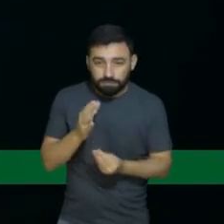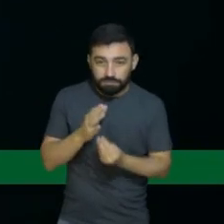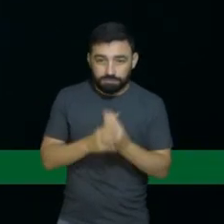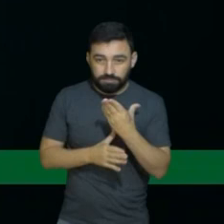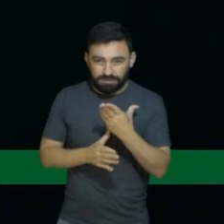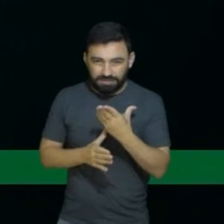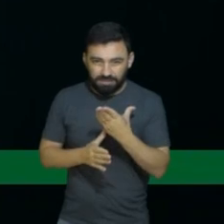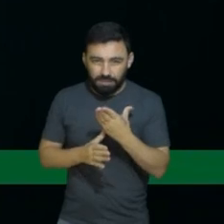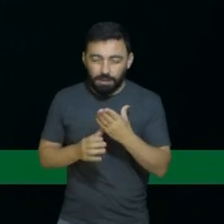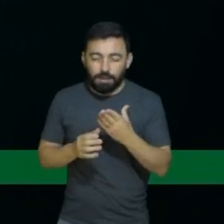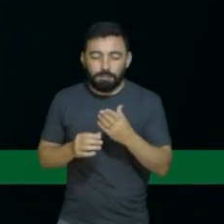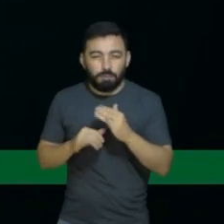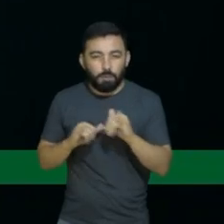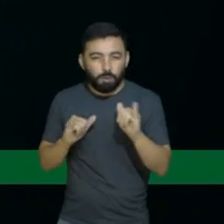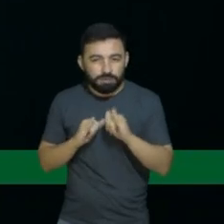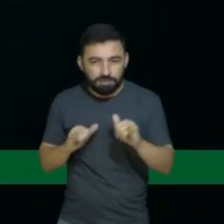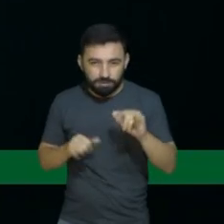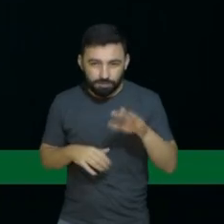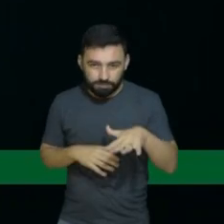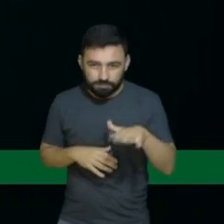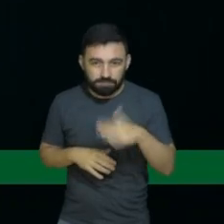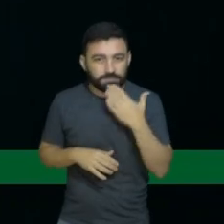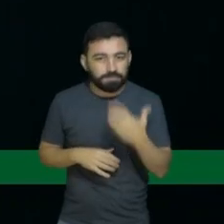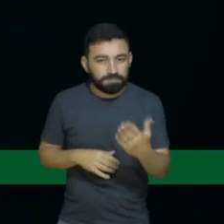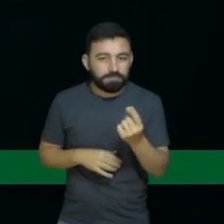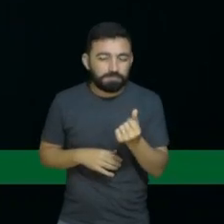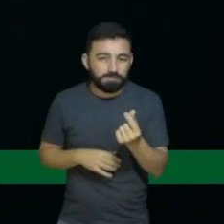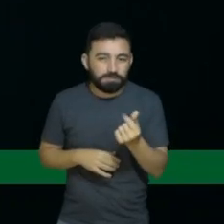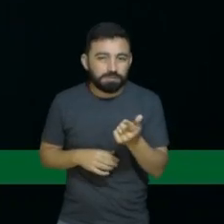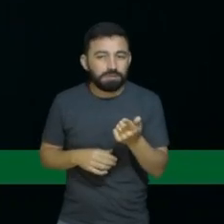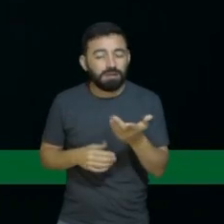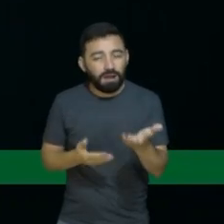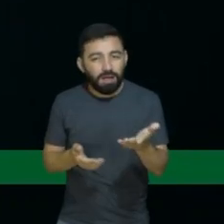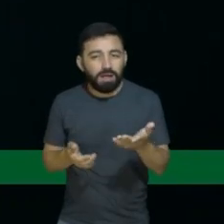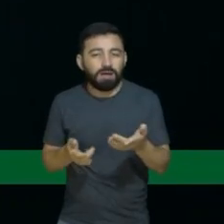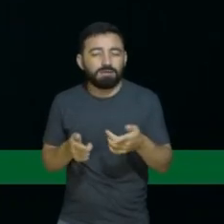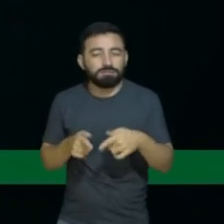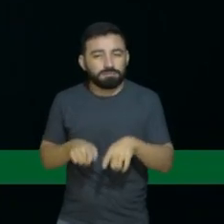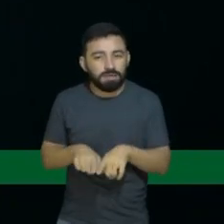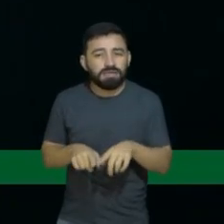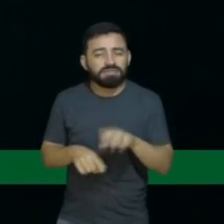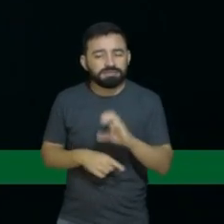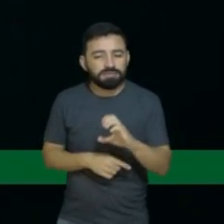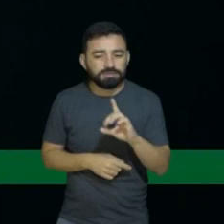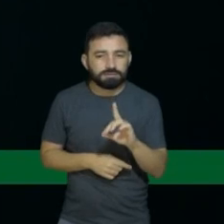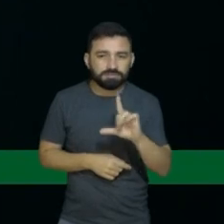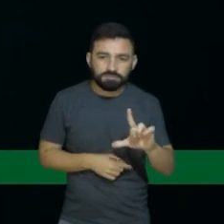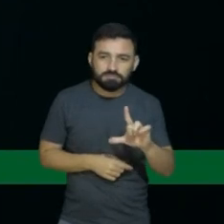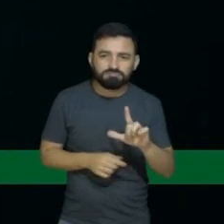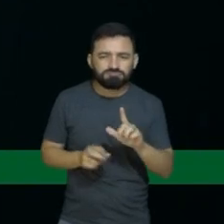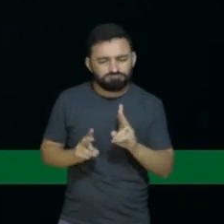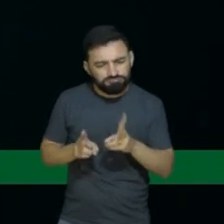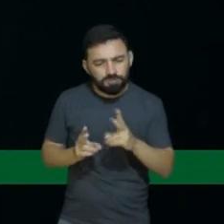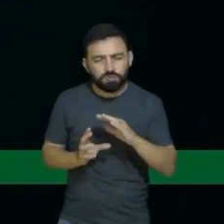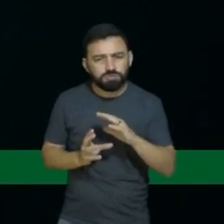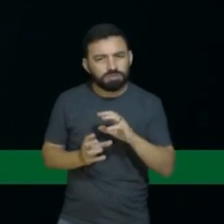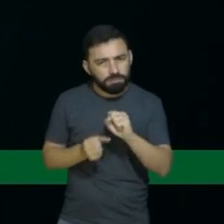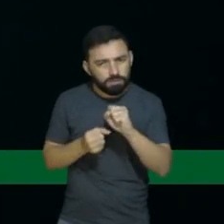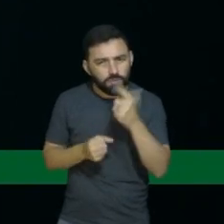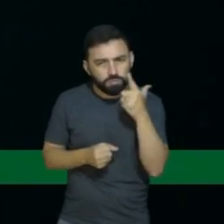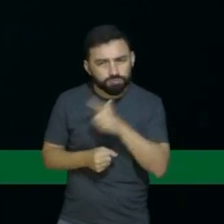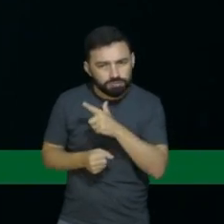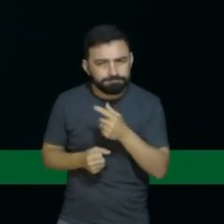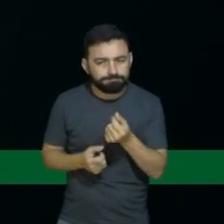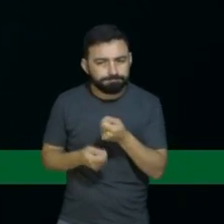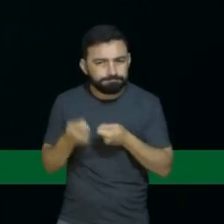criasse uma promoção, pedisse dinheiro para o associado. Que a CDL fosse, sim, sustentável financeiramente, né? Então,